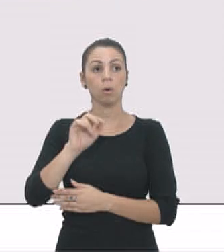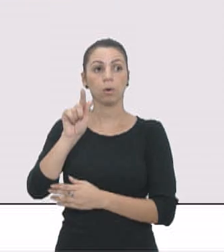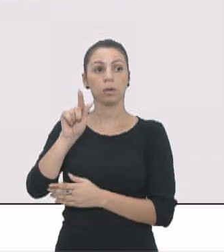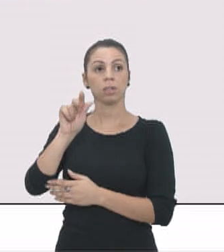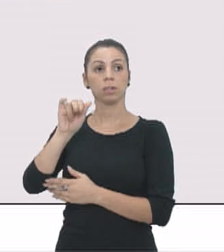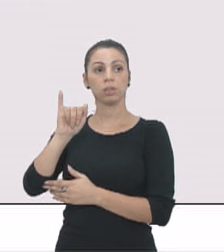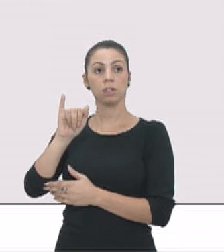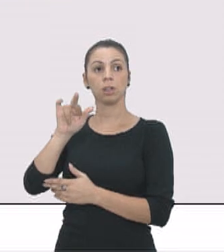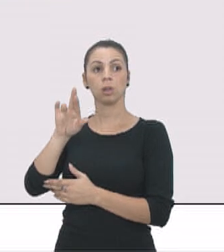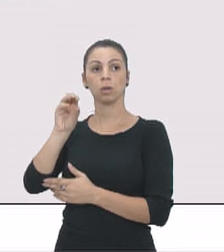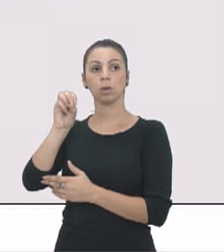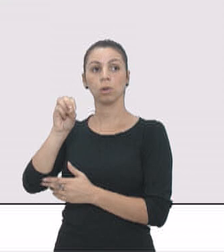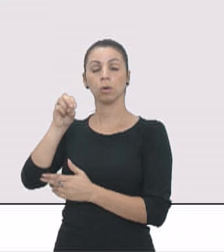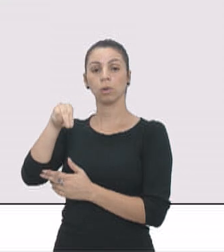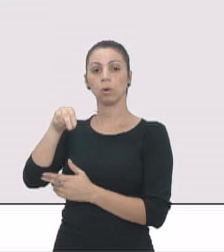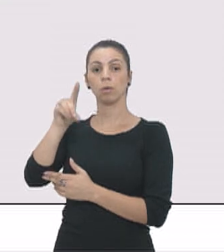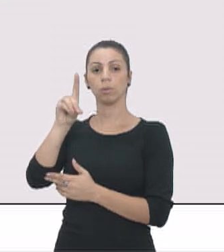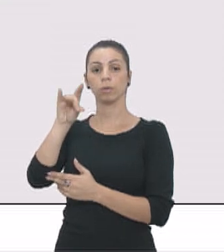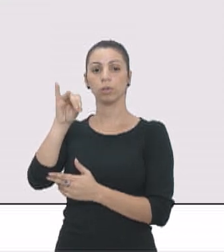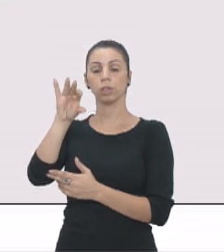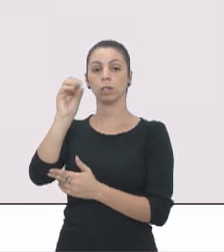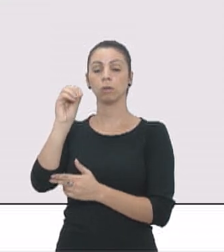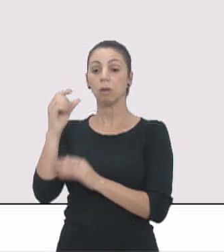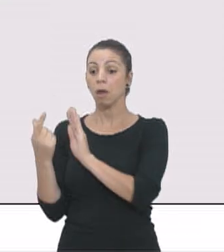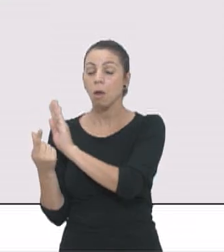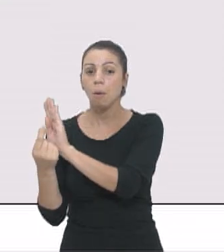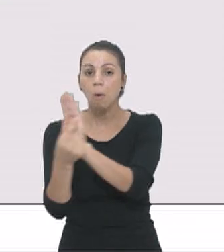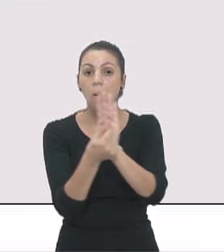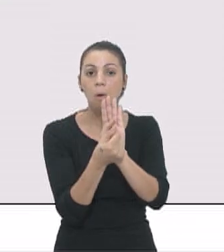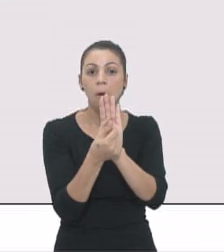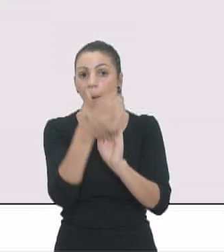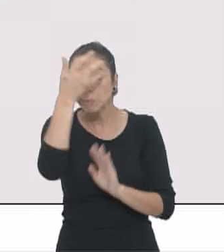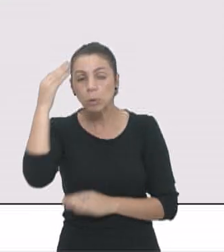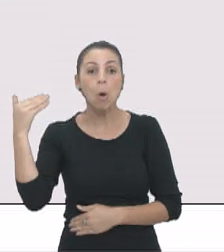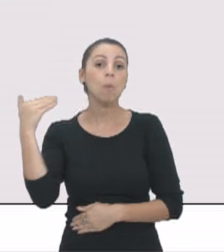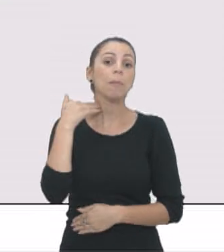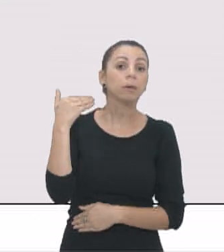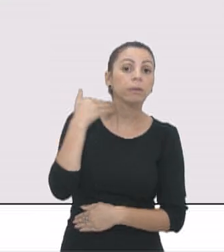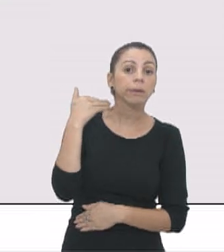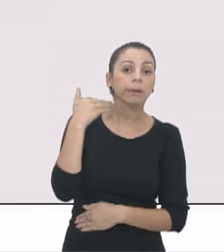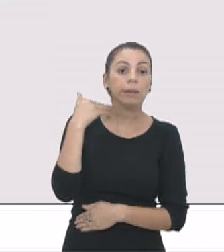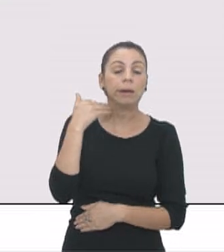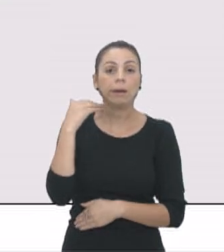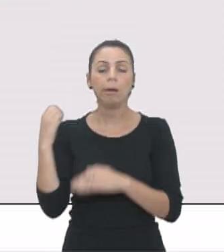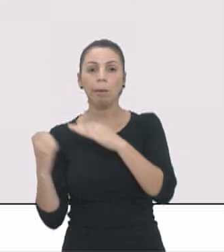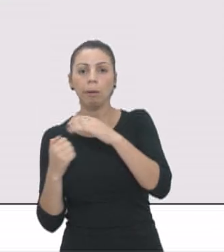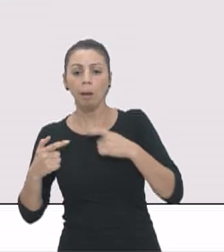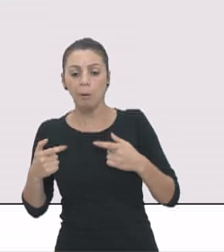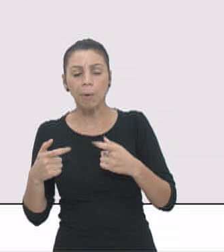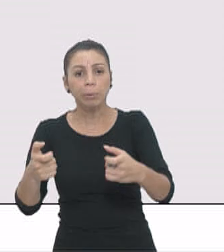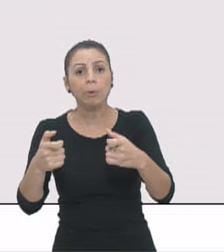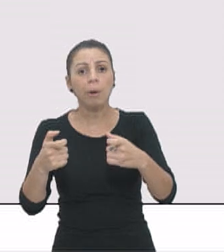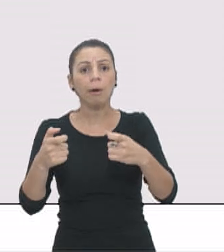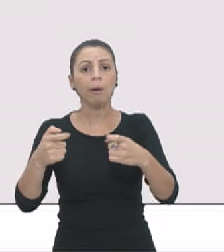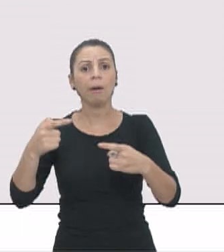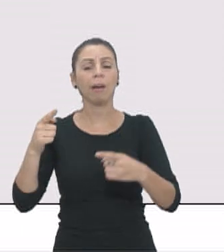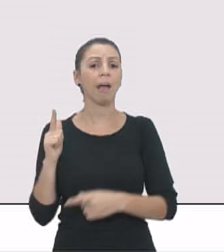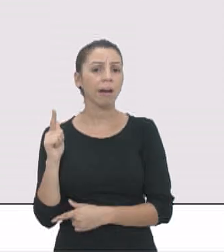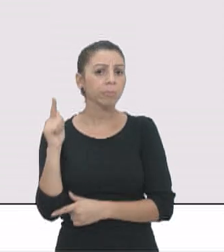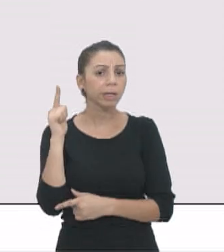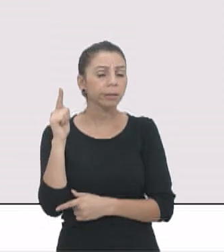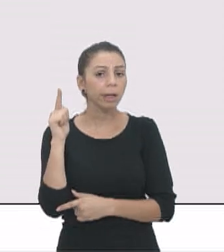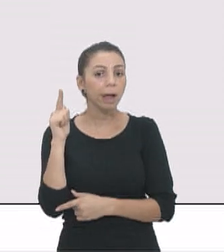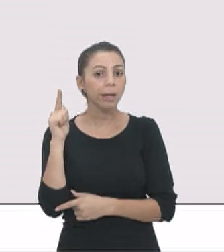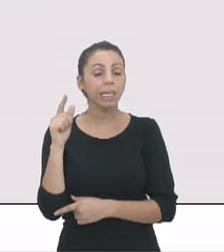da alta e média burguesia, banqueiros, armadores, industriais e comerciantes, ou seja, gente que sempre